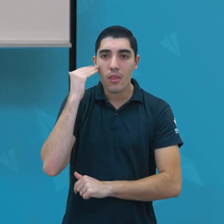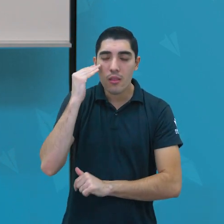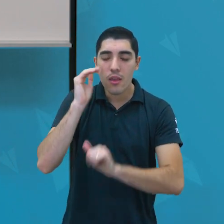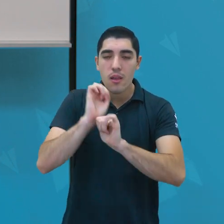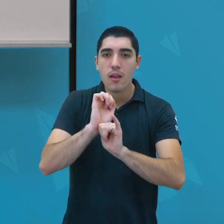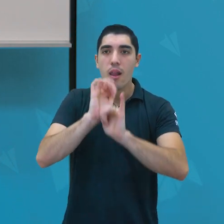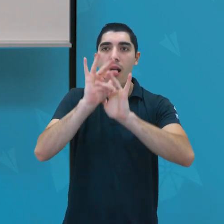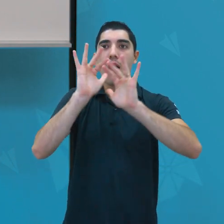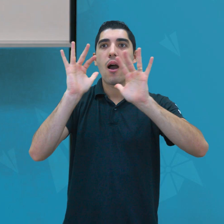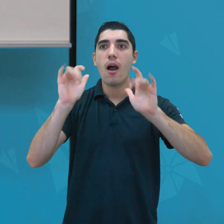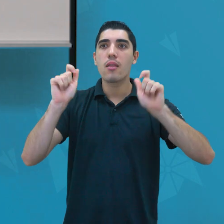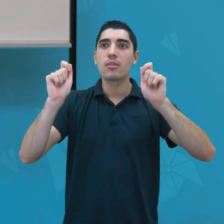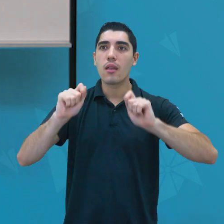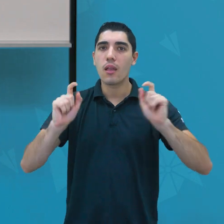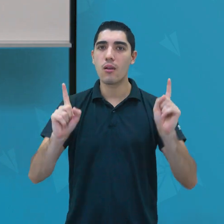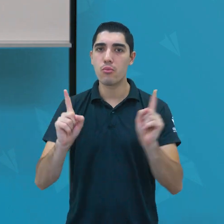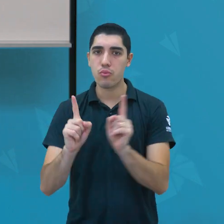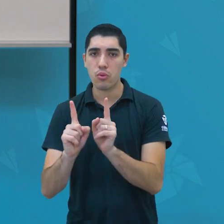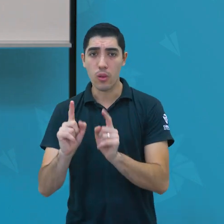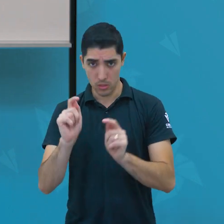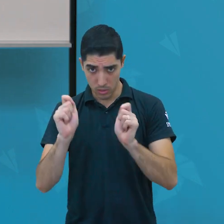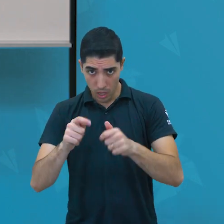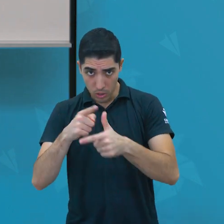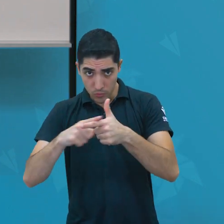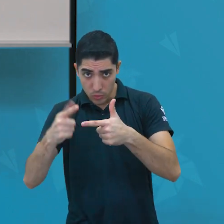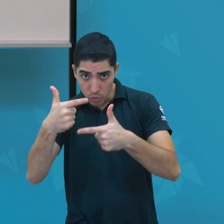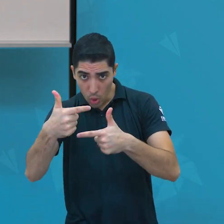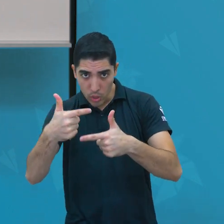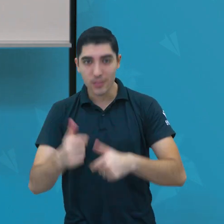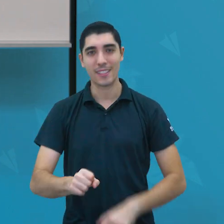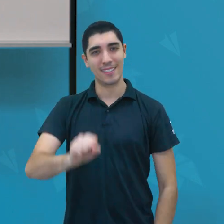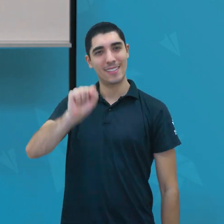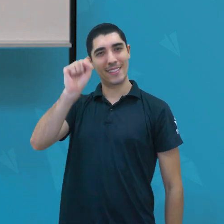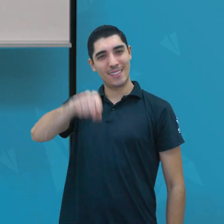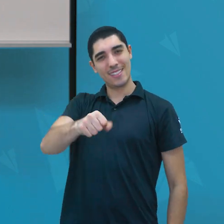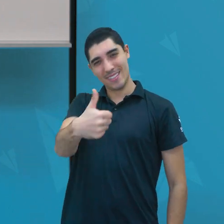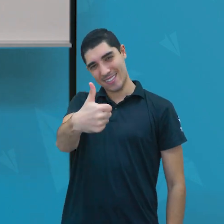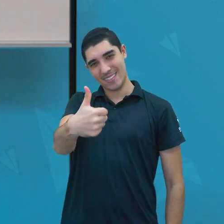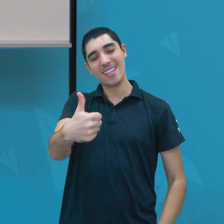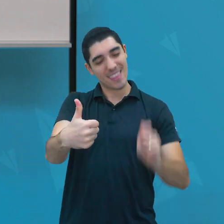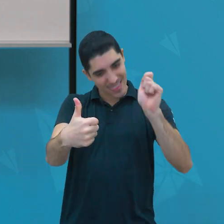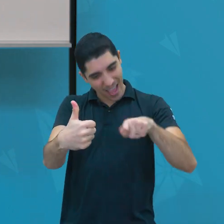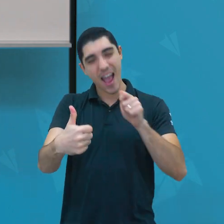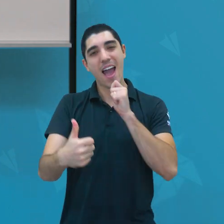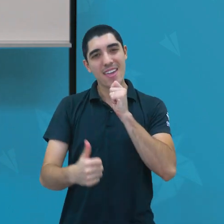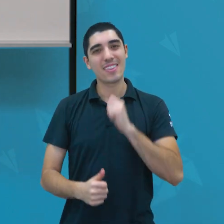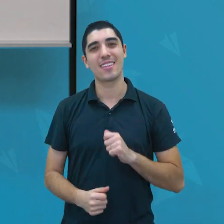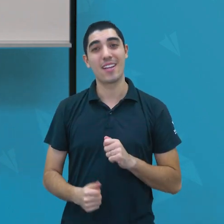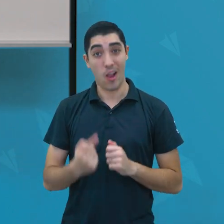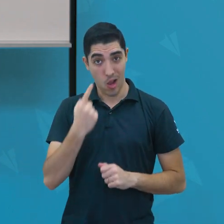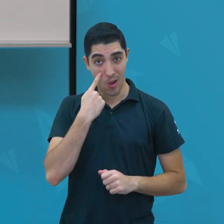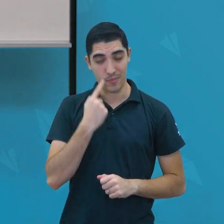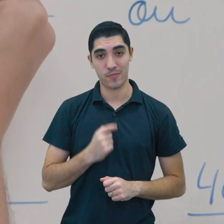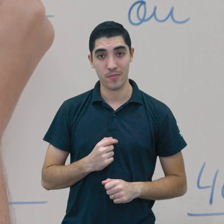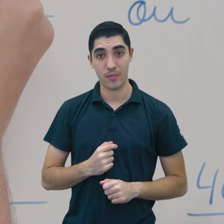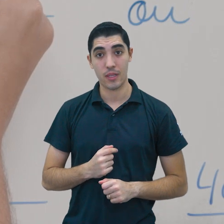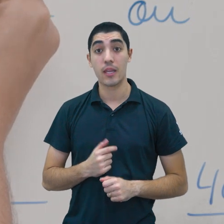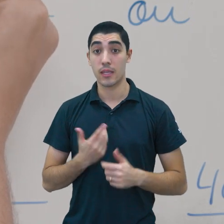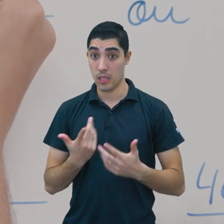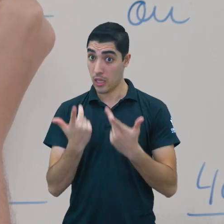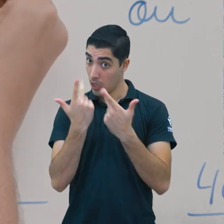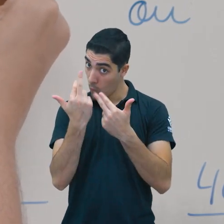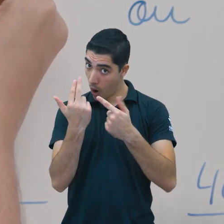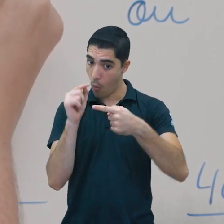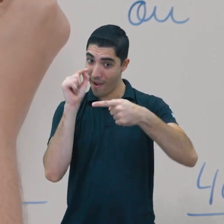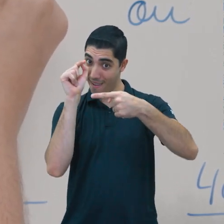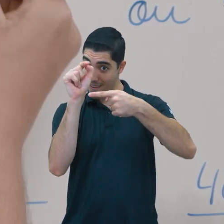que é possível fazer isso. Por 2 ainda dá para dividir? Sim, ainda dá para dividir por 2. Então vamos lá, ó. Tem